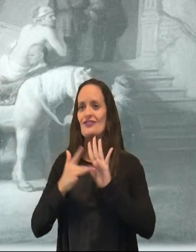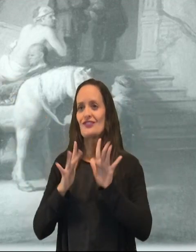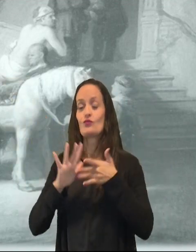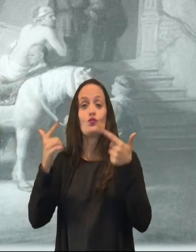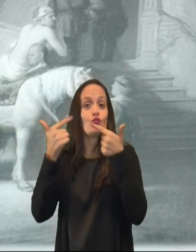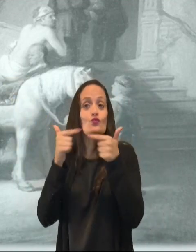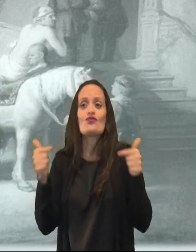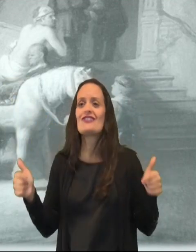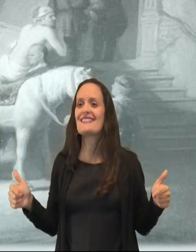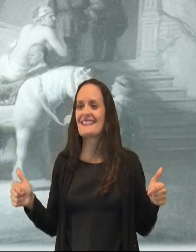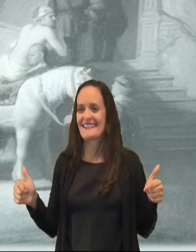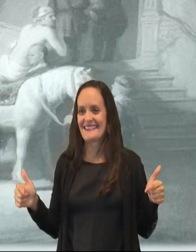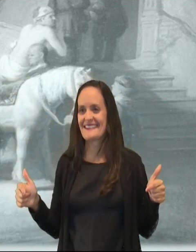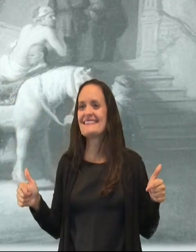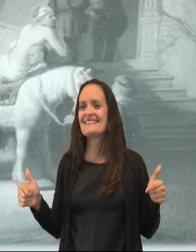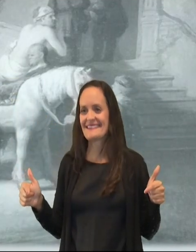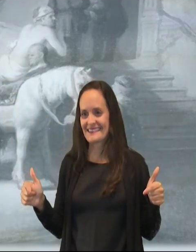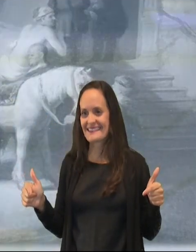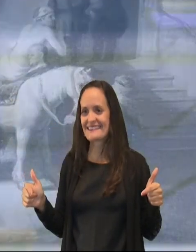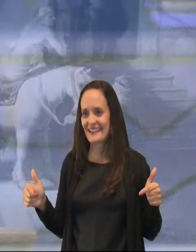trevas.